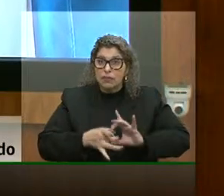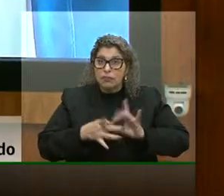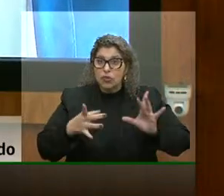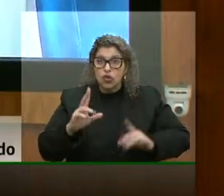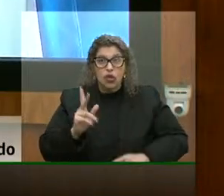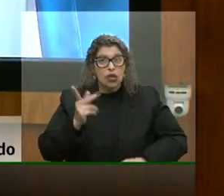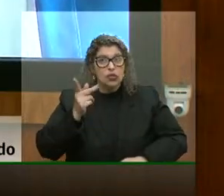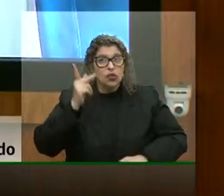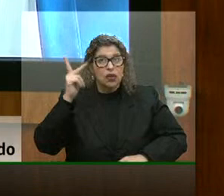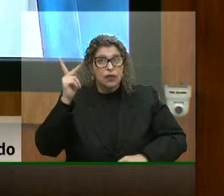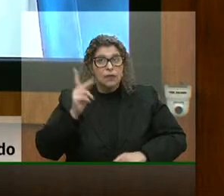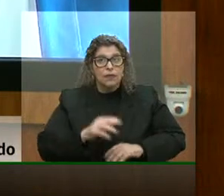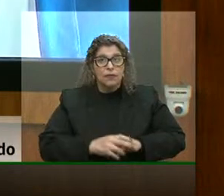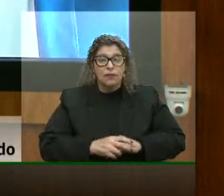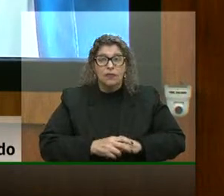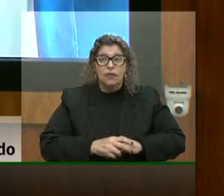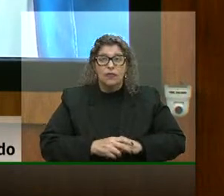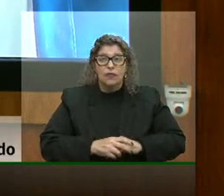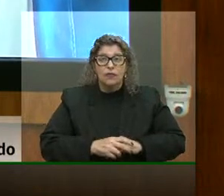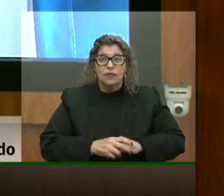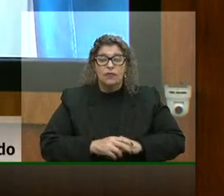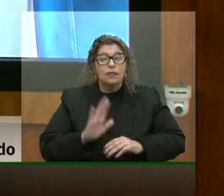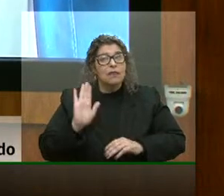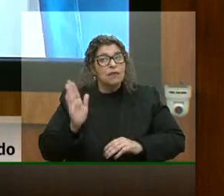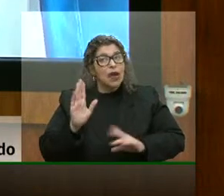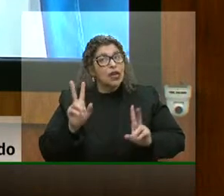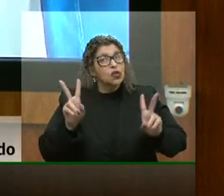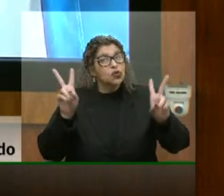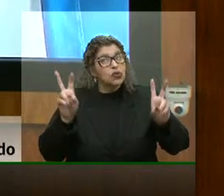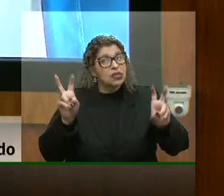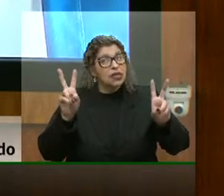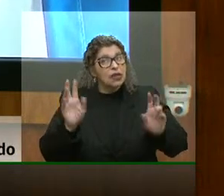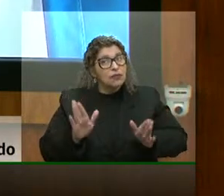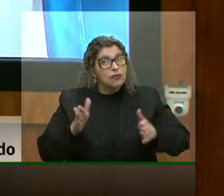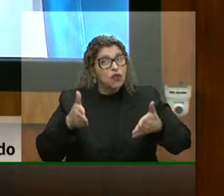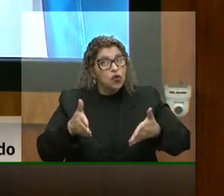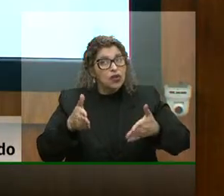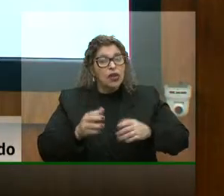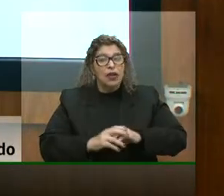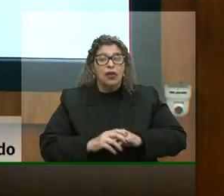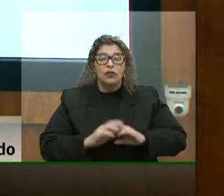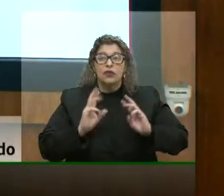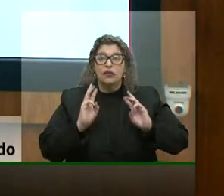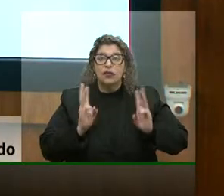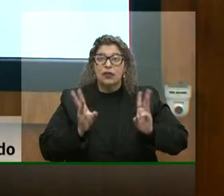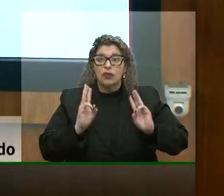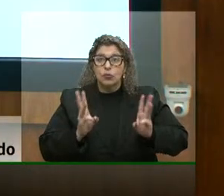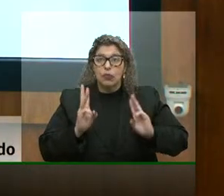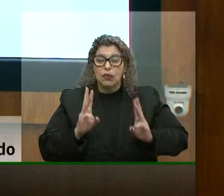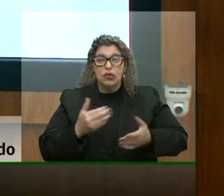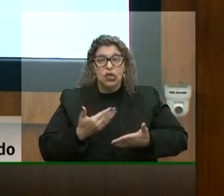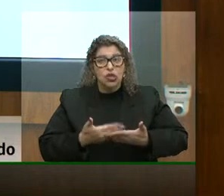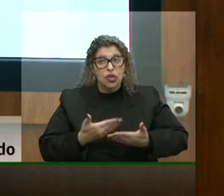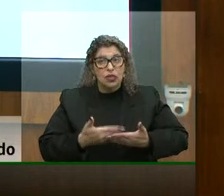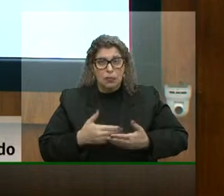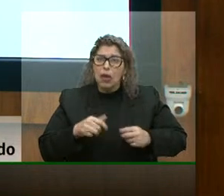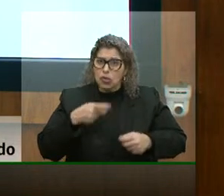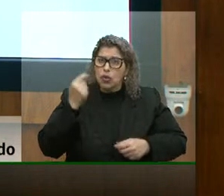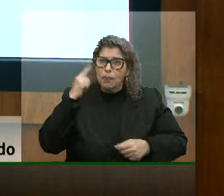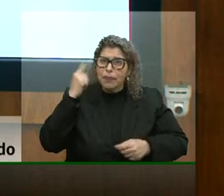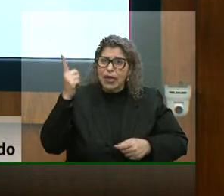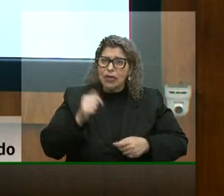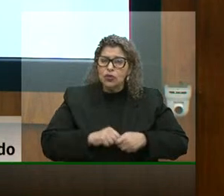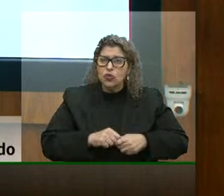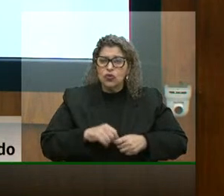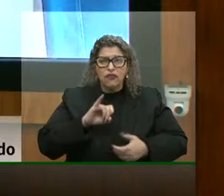Não, ok, mas a hora da discussão do projeto é referente ao tema que estamos discutindo. Pode falar democraticamente, eu estou